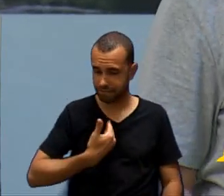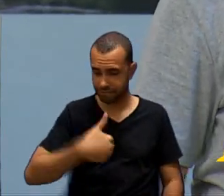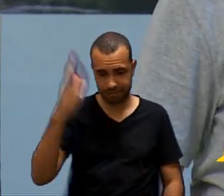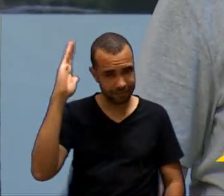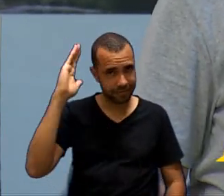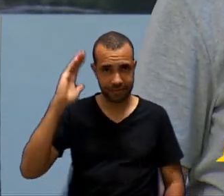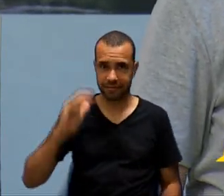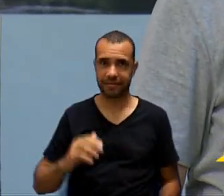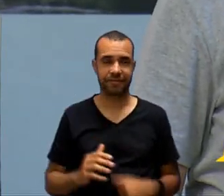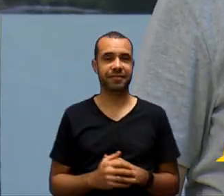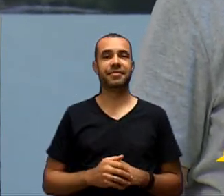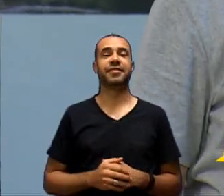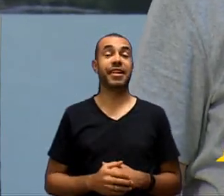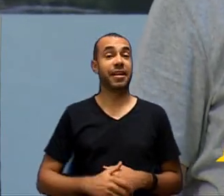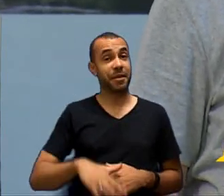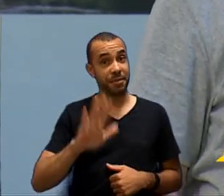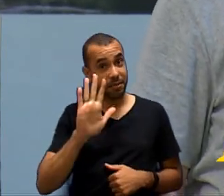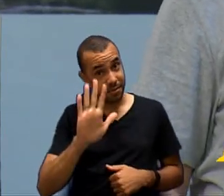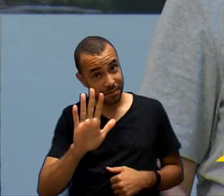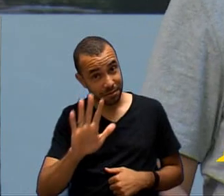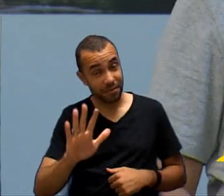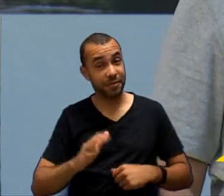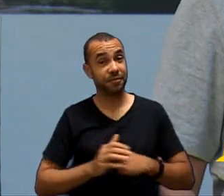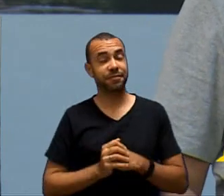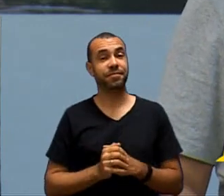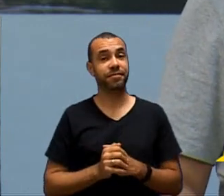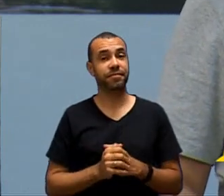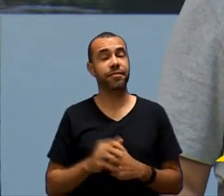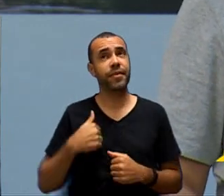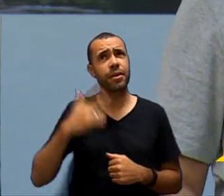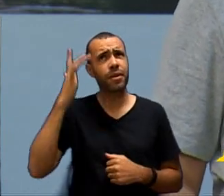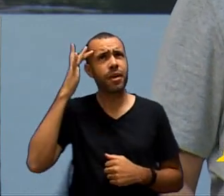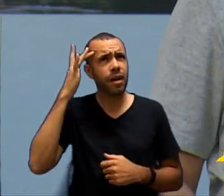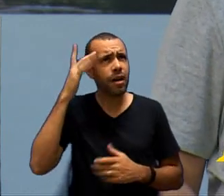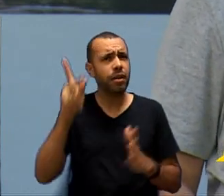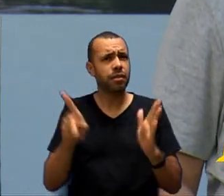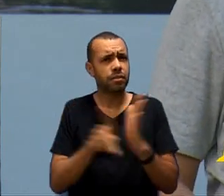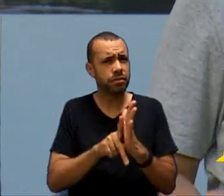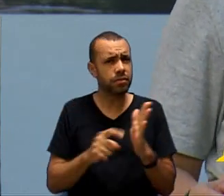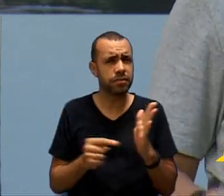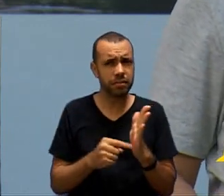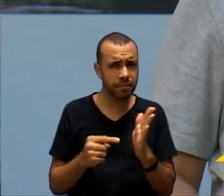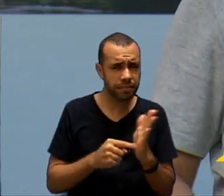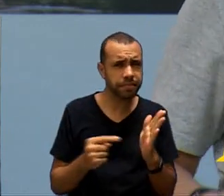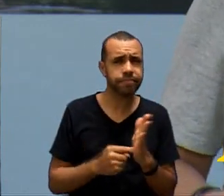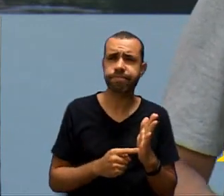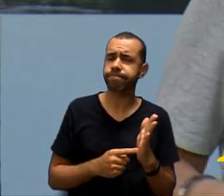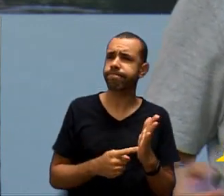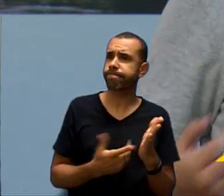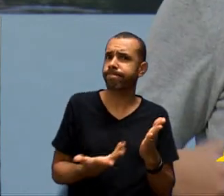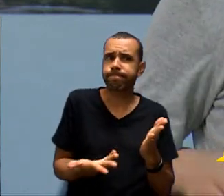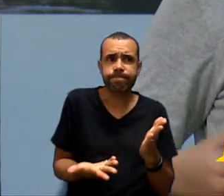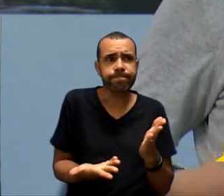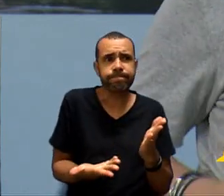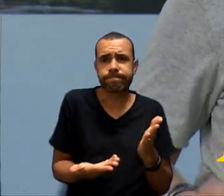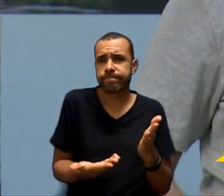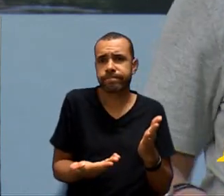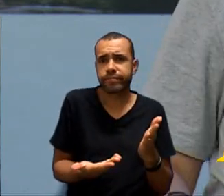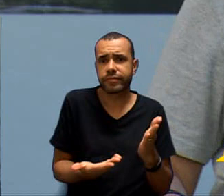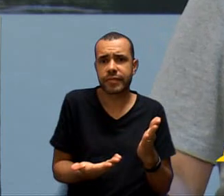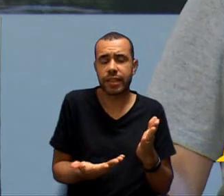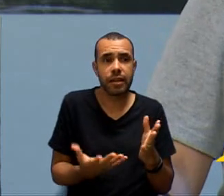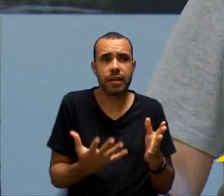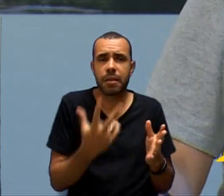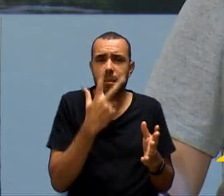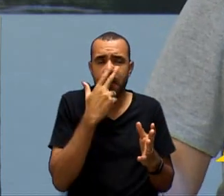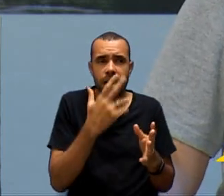Mas eu acho que esse projeto nos fez, basicamente, fomos